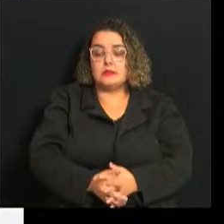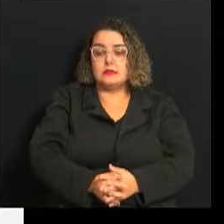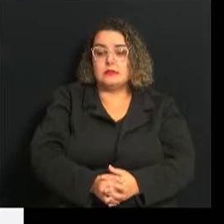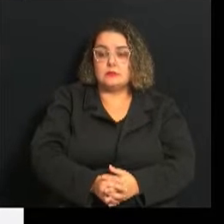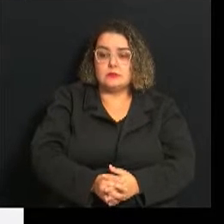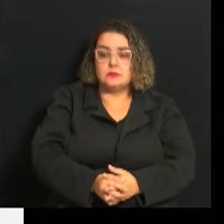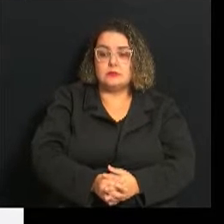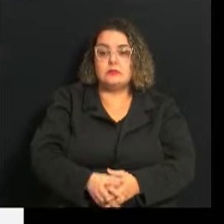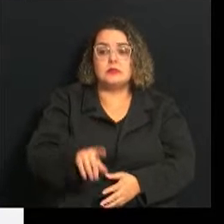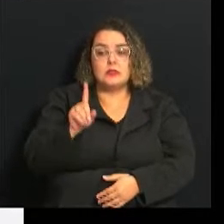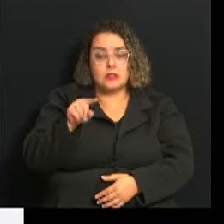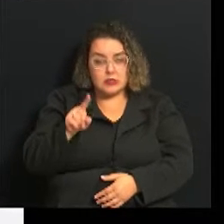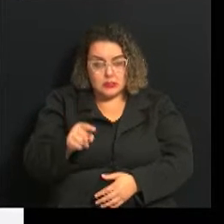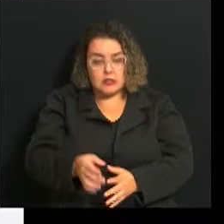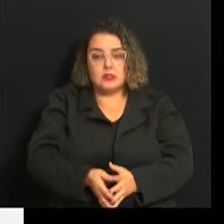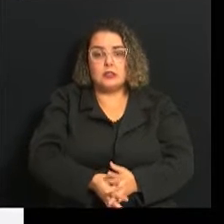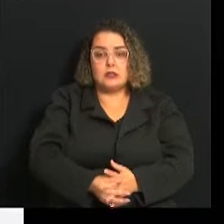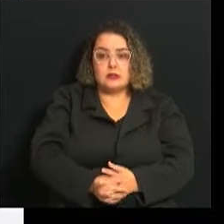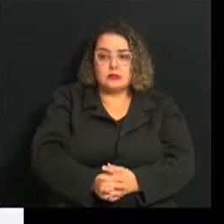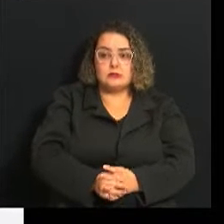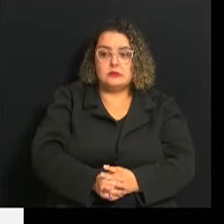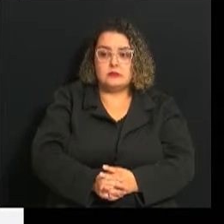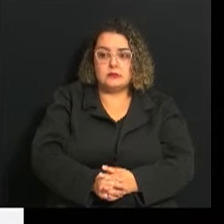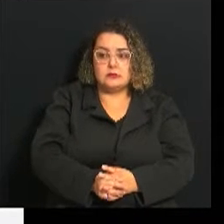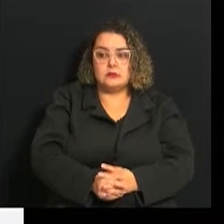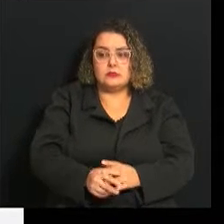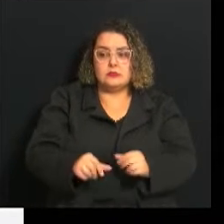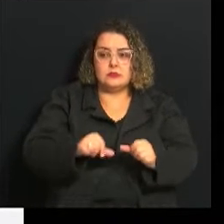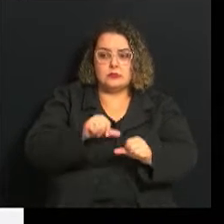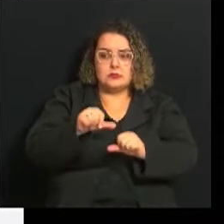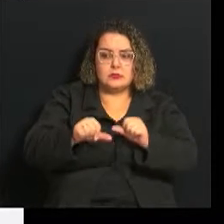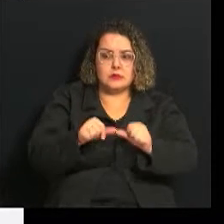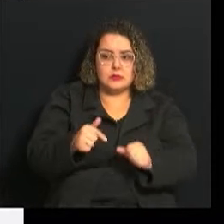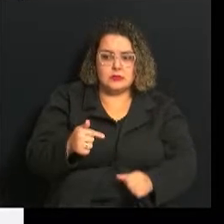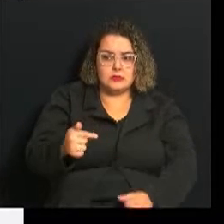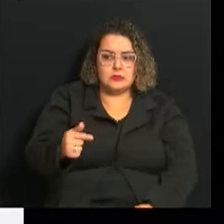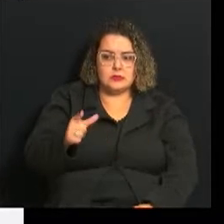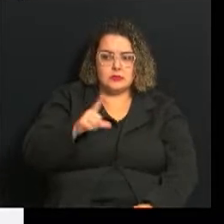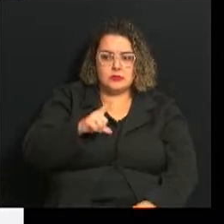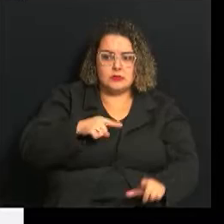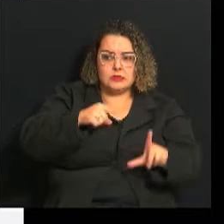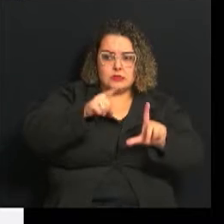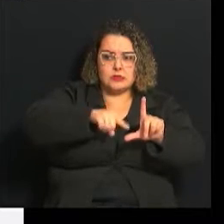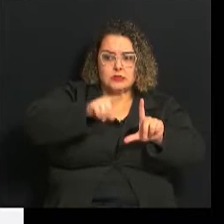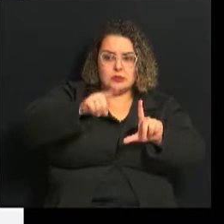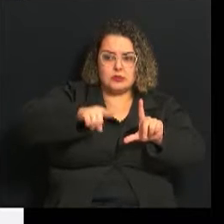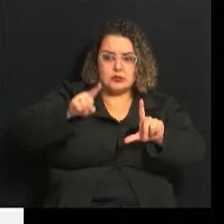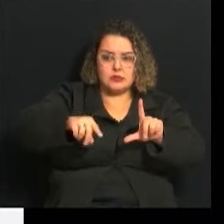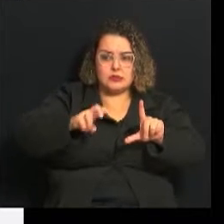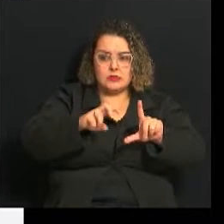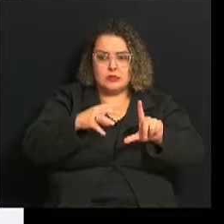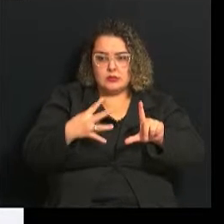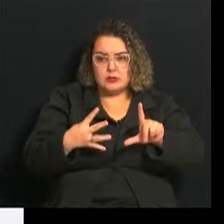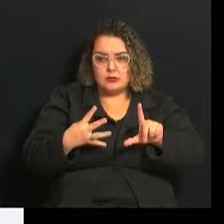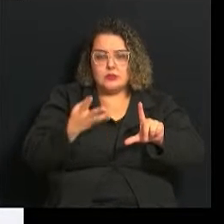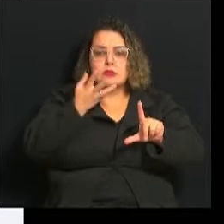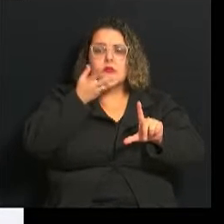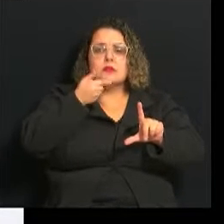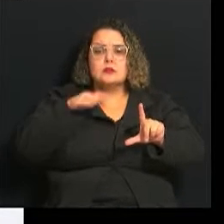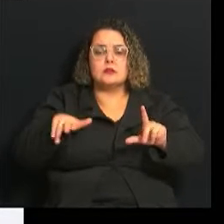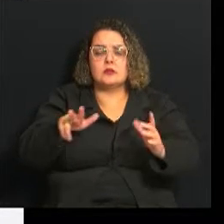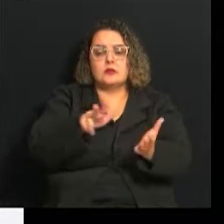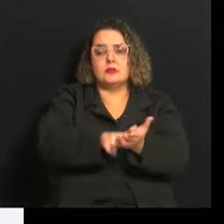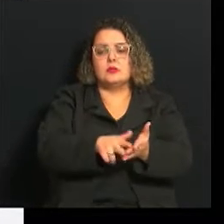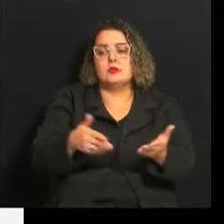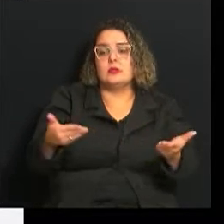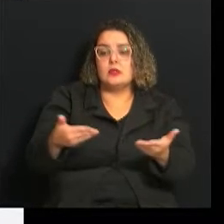é uma manutenção nas últimas semanas. A gente teve aquele pico de 54 crianças, por exemplo, internadas, e agora a gente